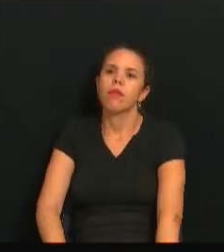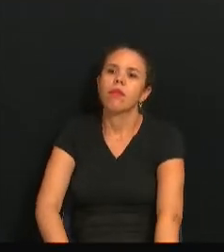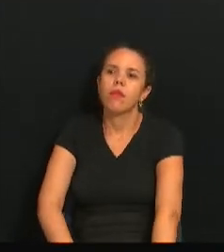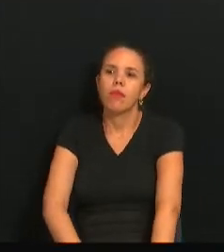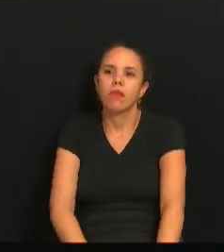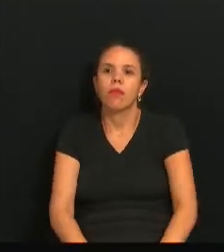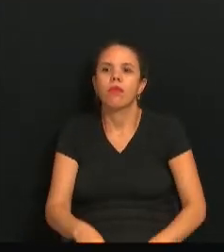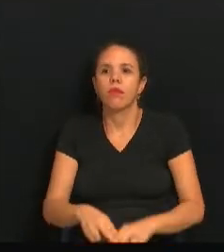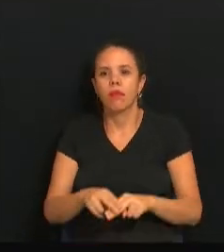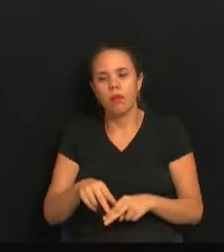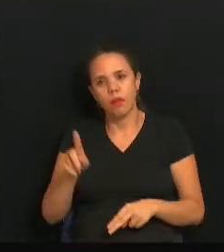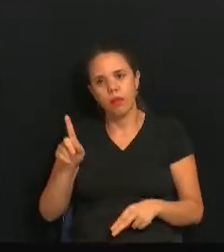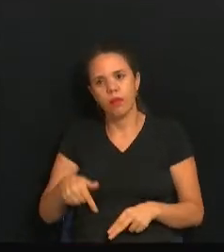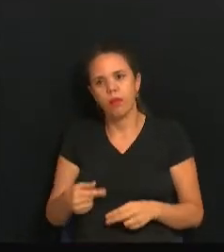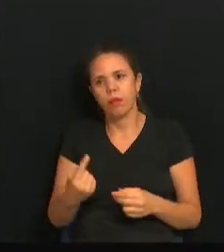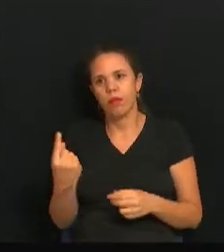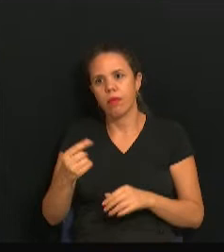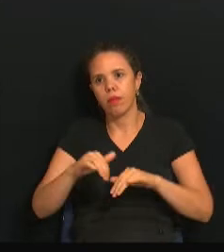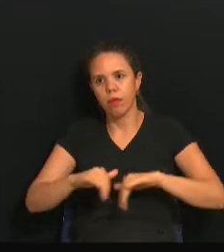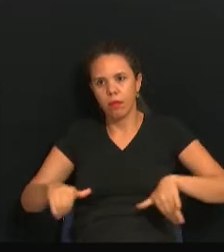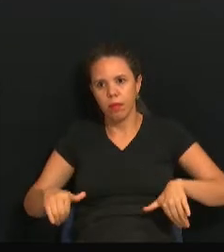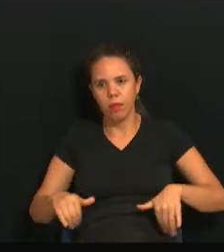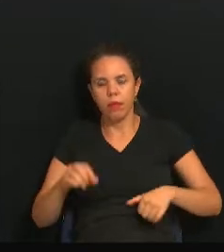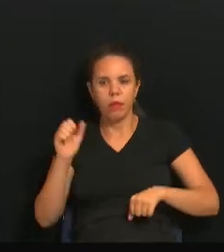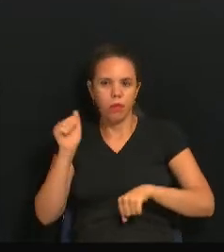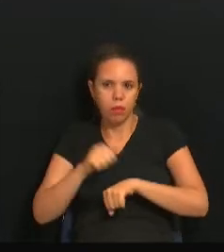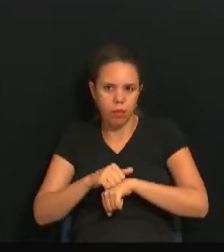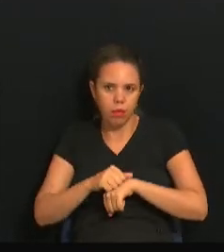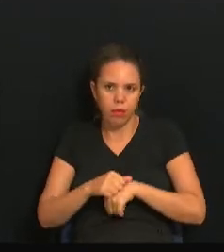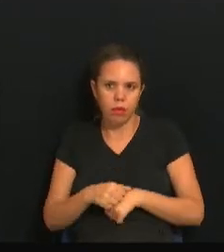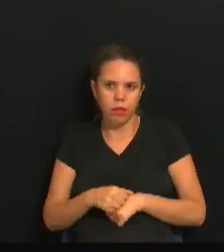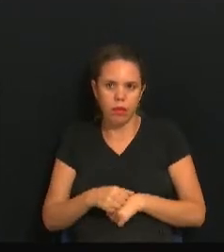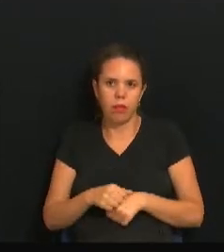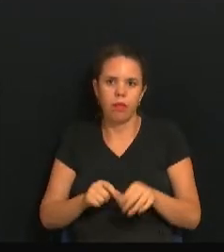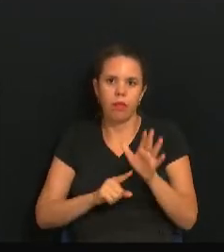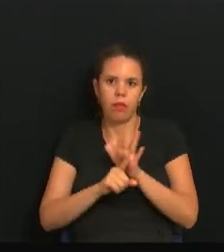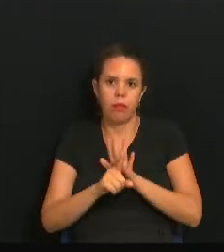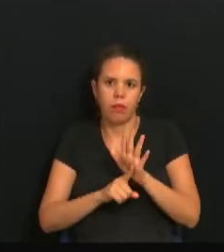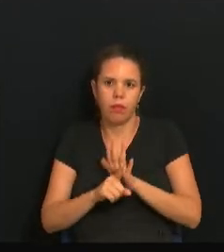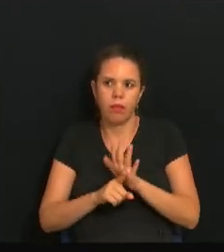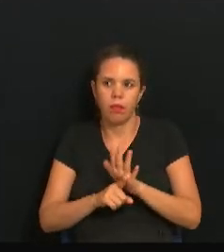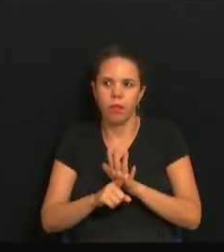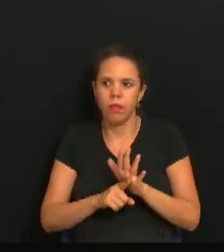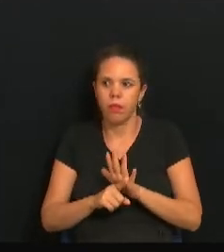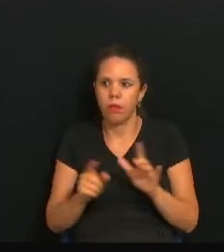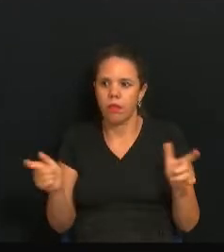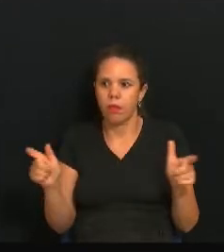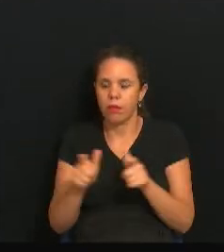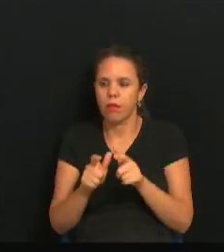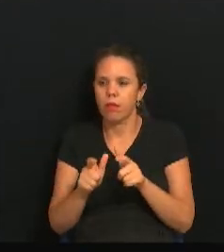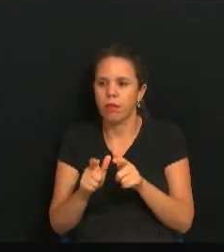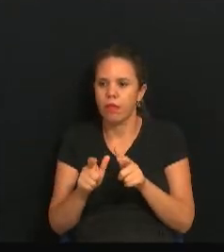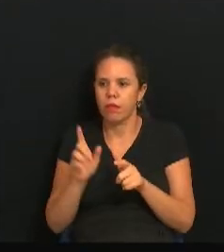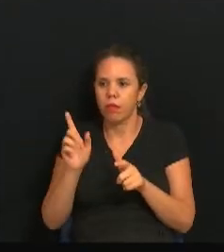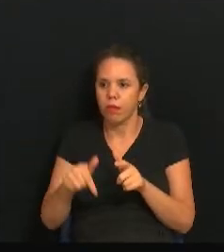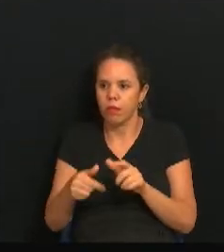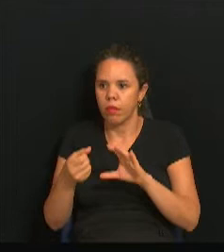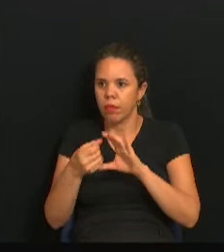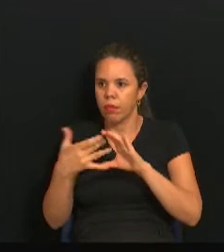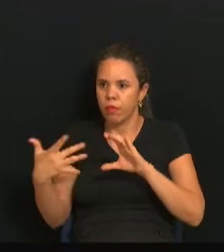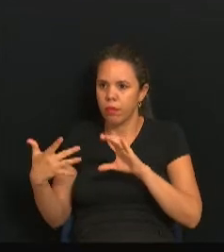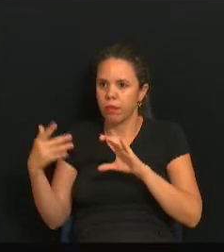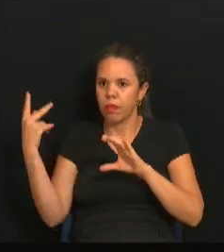ser individual e concreta, esses estudos macros genéricos, e que é a característica